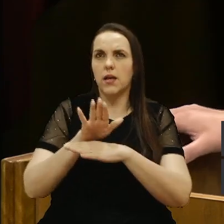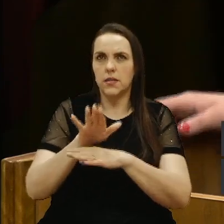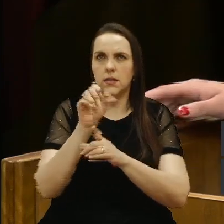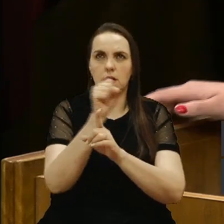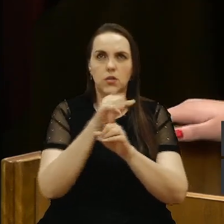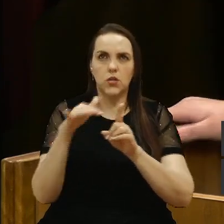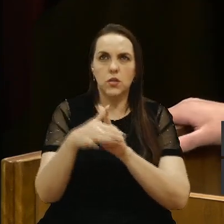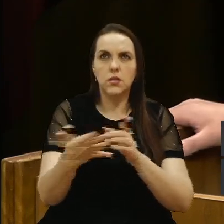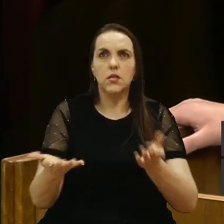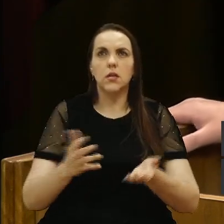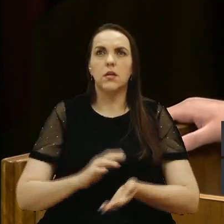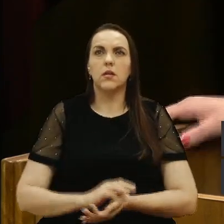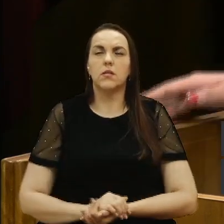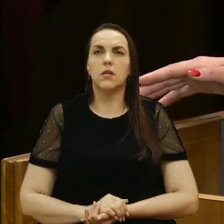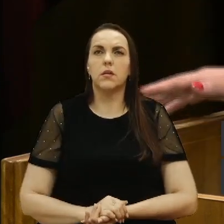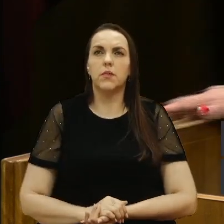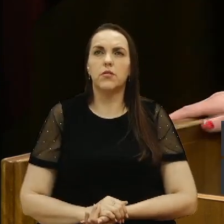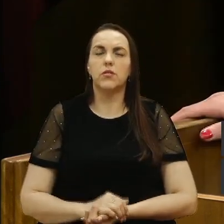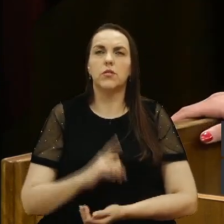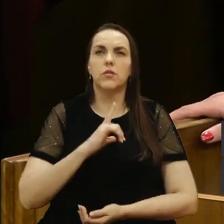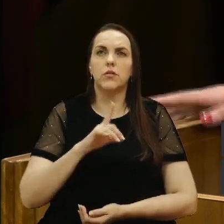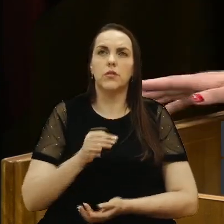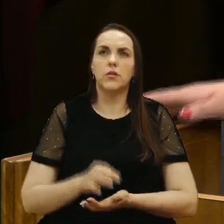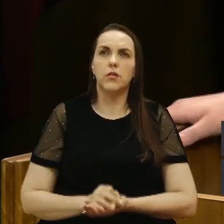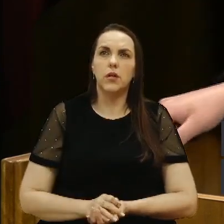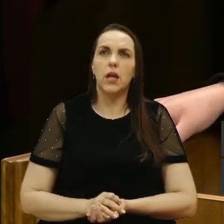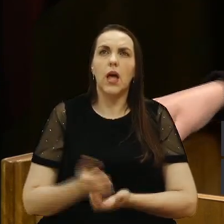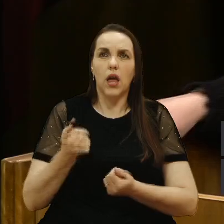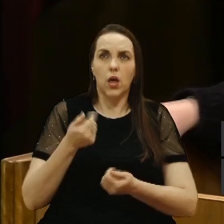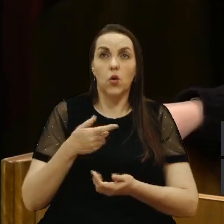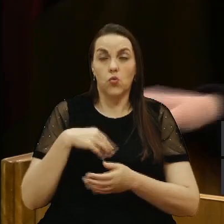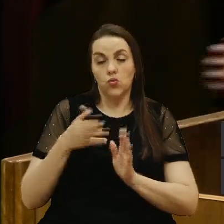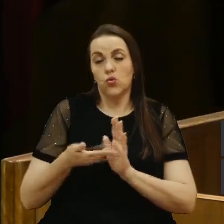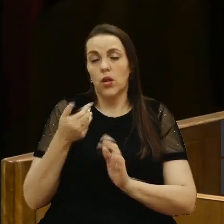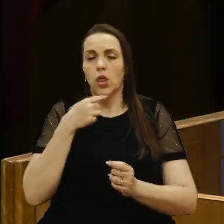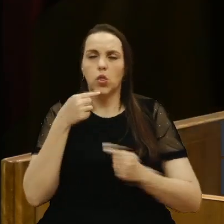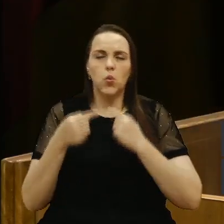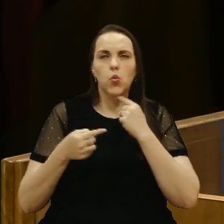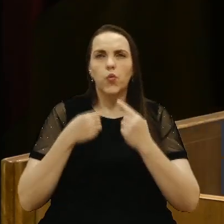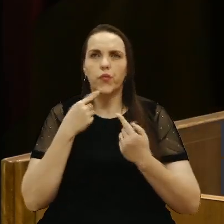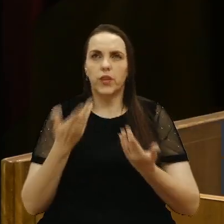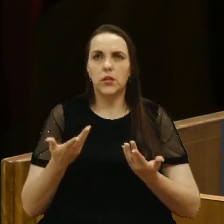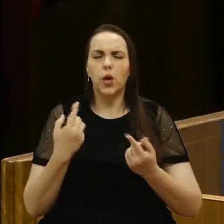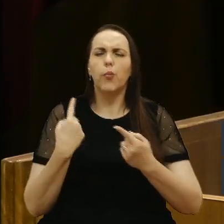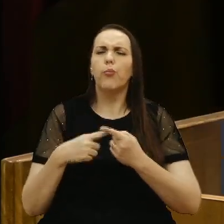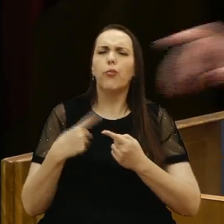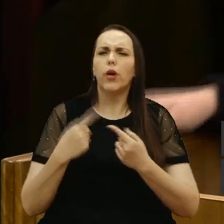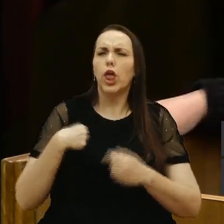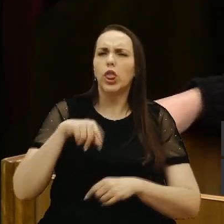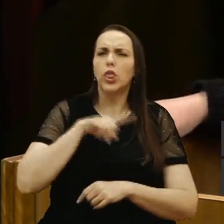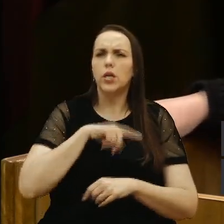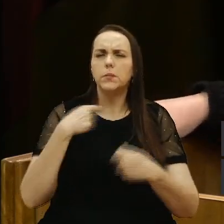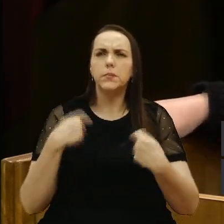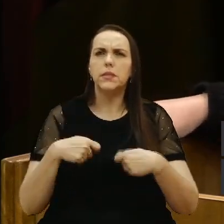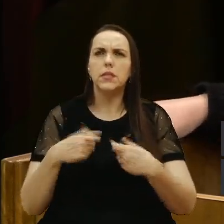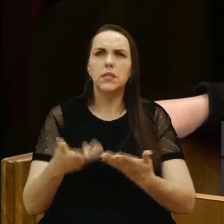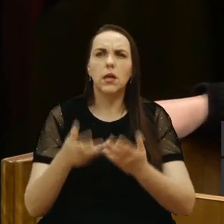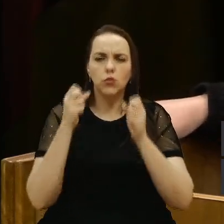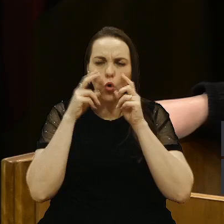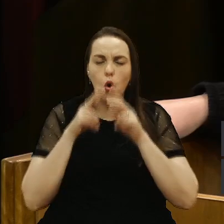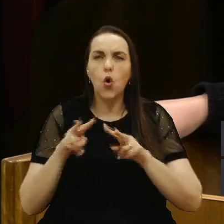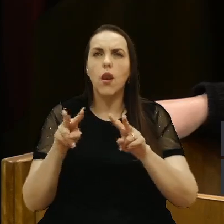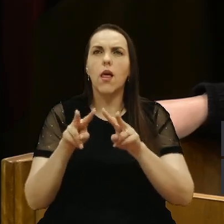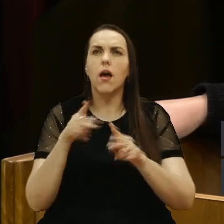sociais da secretaria e ali conversar e tirar as suas dúvidas. Por que a gente precisa olhar